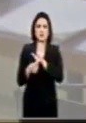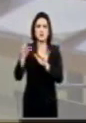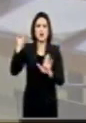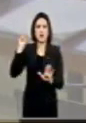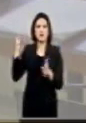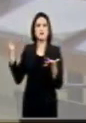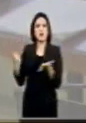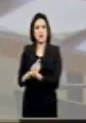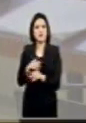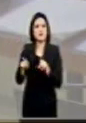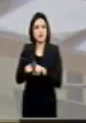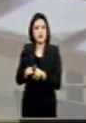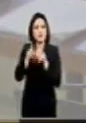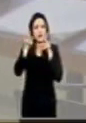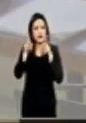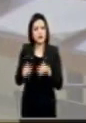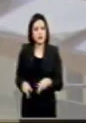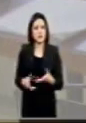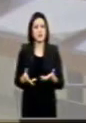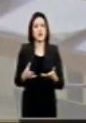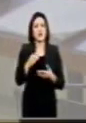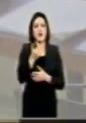senhor presidente, como na ACO